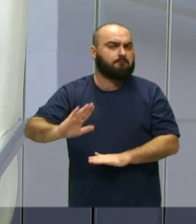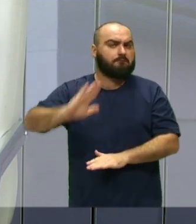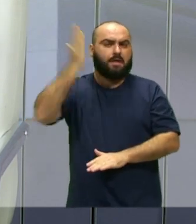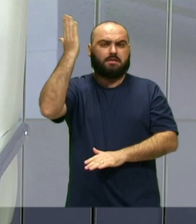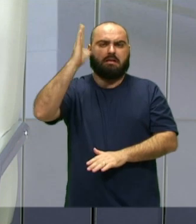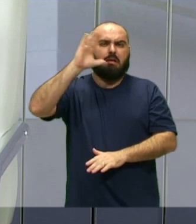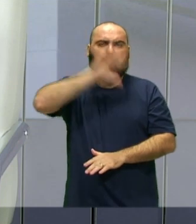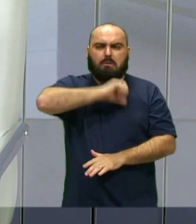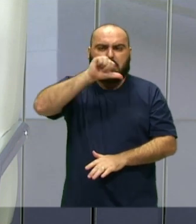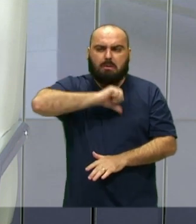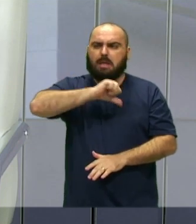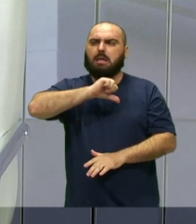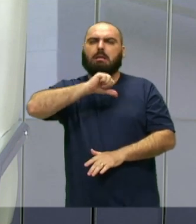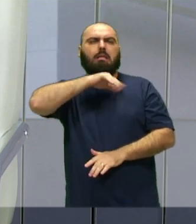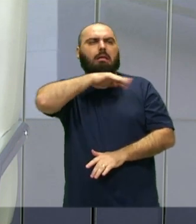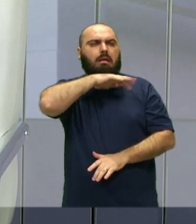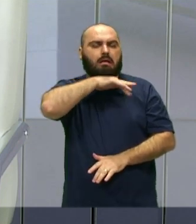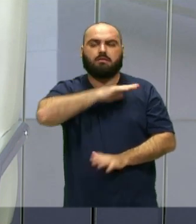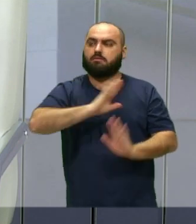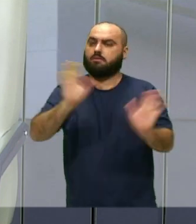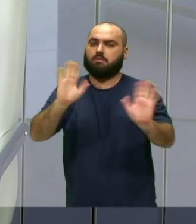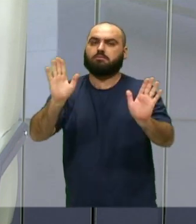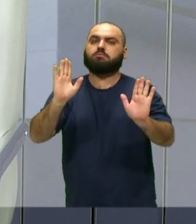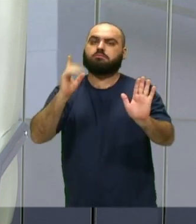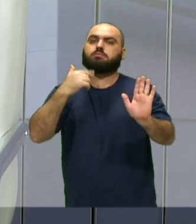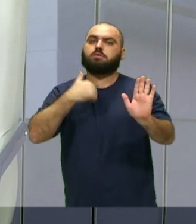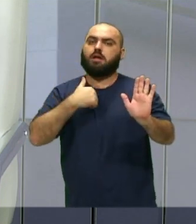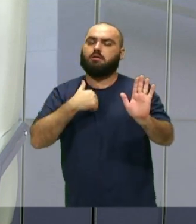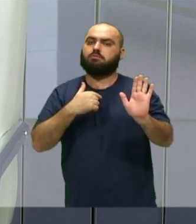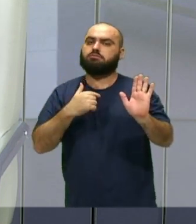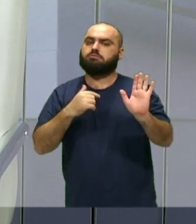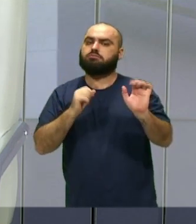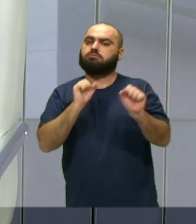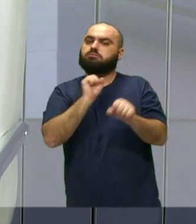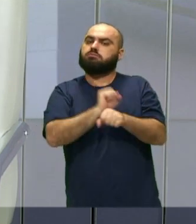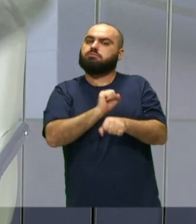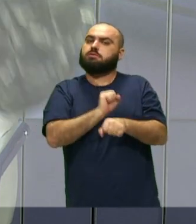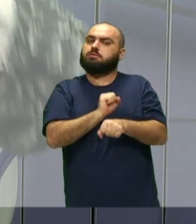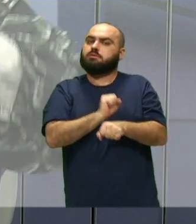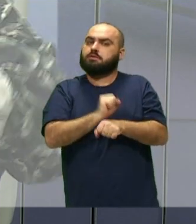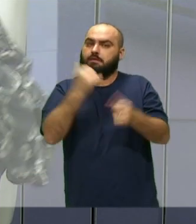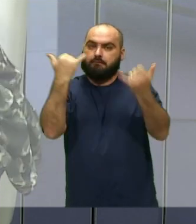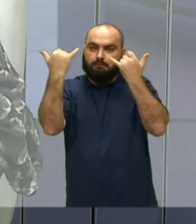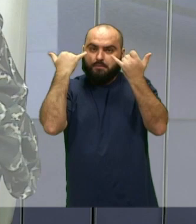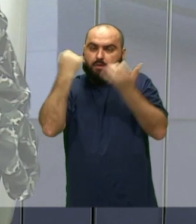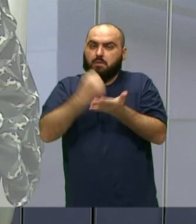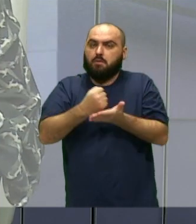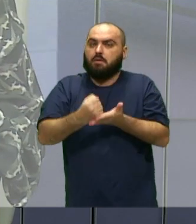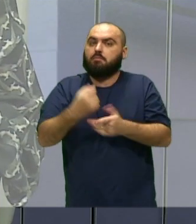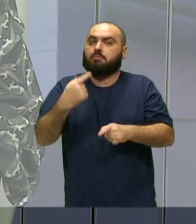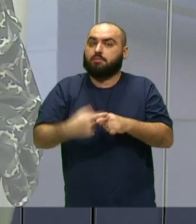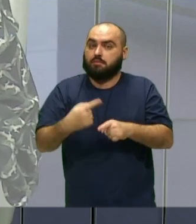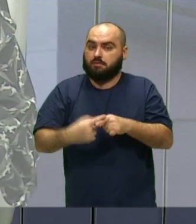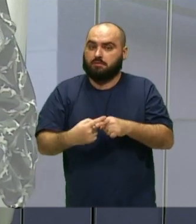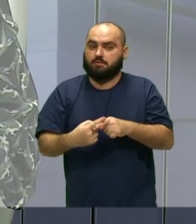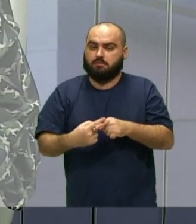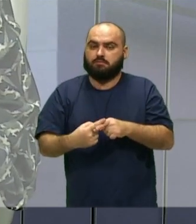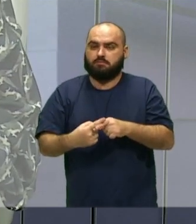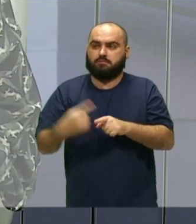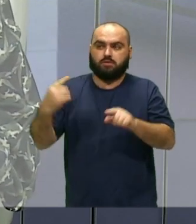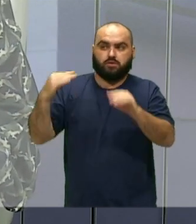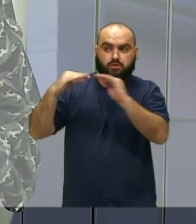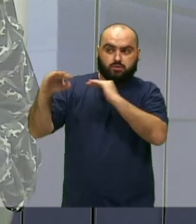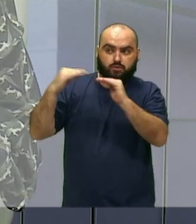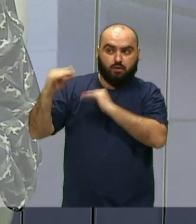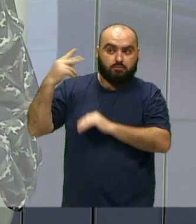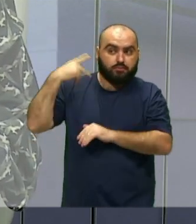seria ruim, não quis desprestigiar, inclusive estou segurando sobre essas informações do contrato, porque acima das nossas divergências políticas